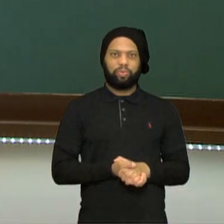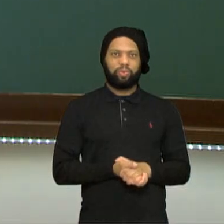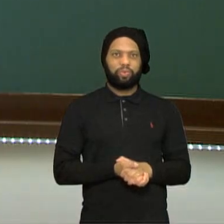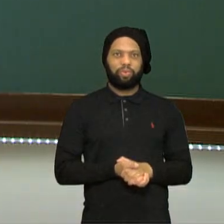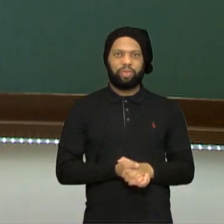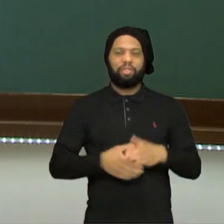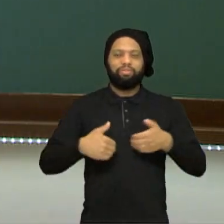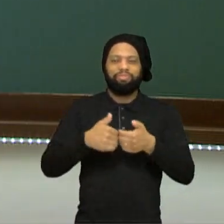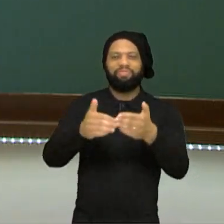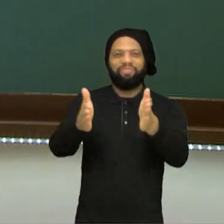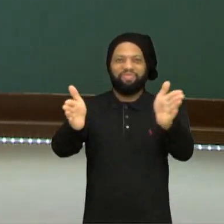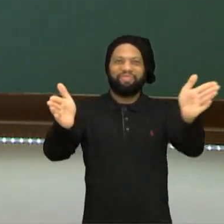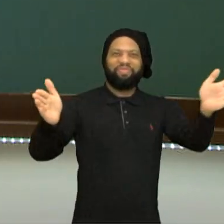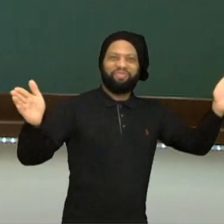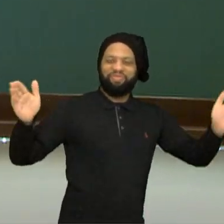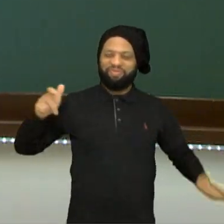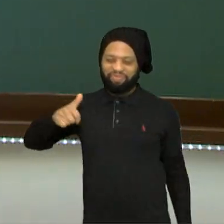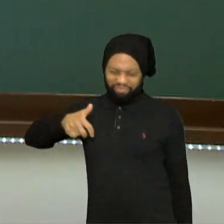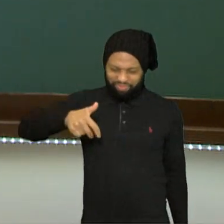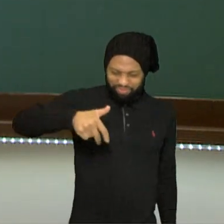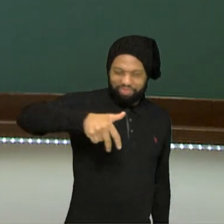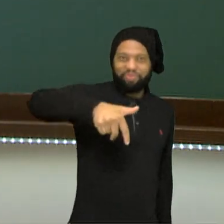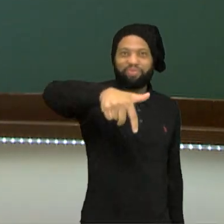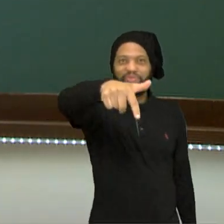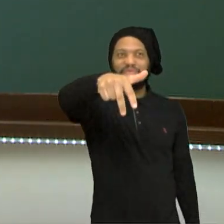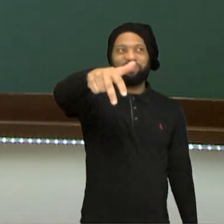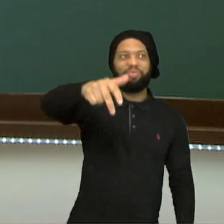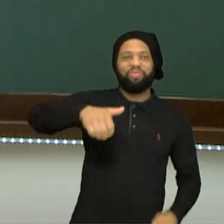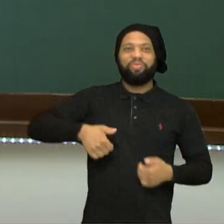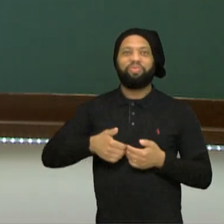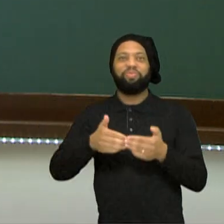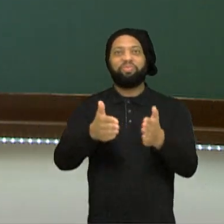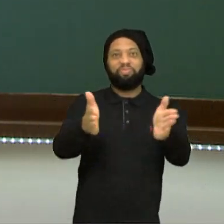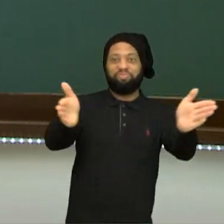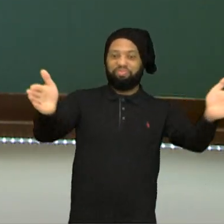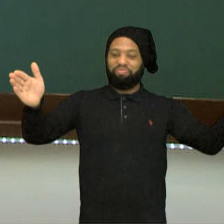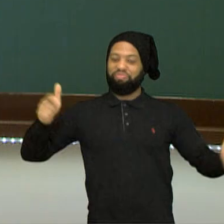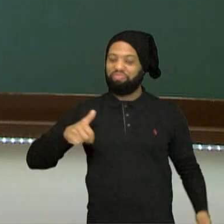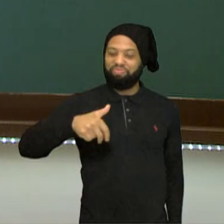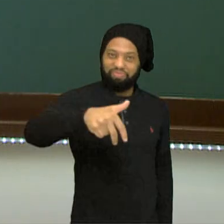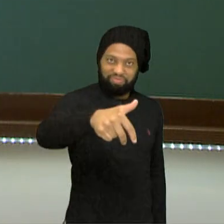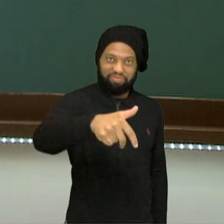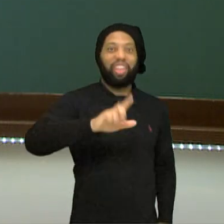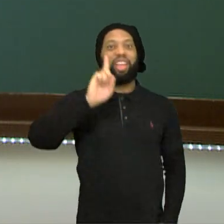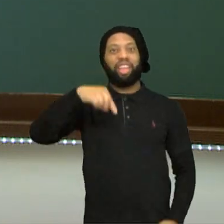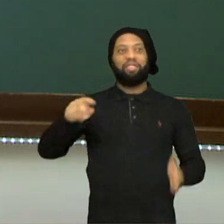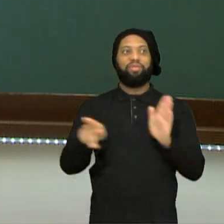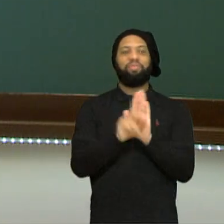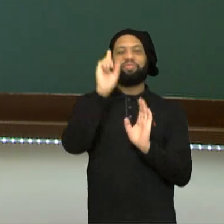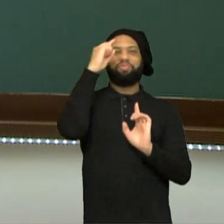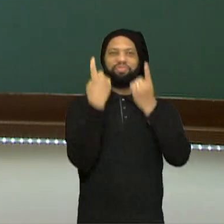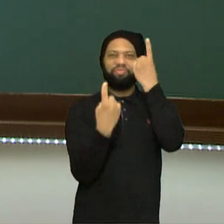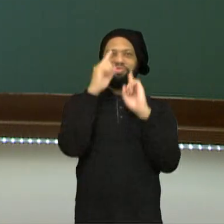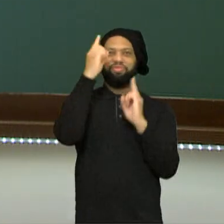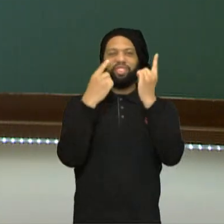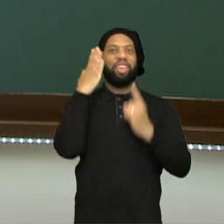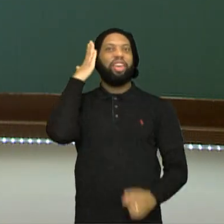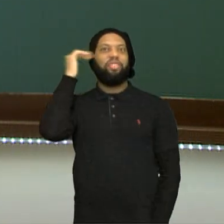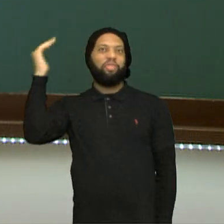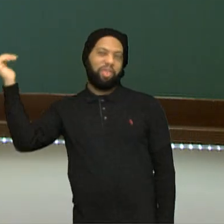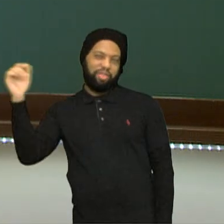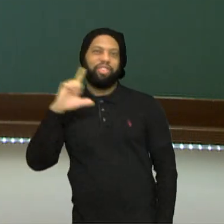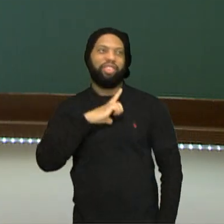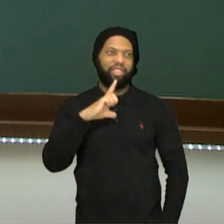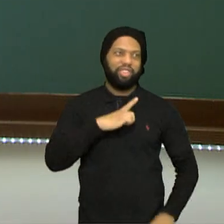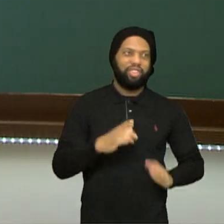Oh, abre alas que eu quero passar, né? Oh, abre alas é uma música carnavalesca. E fez muito